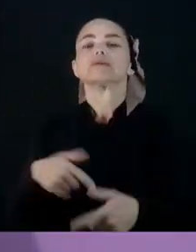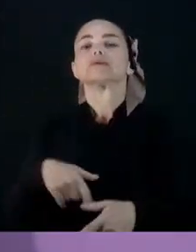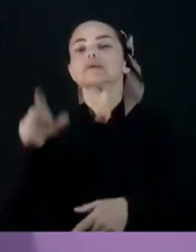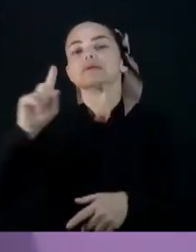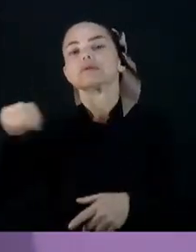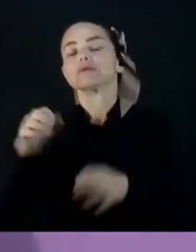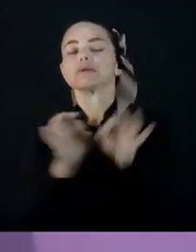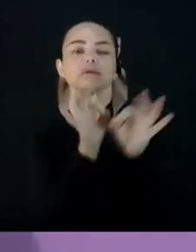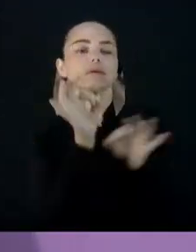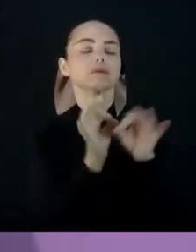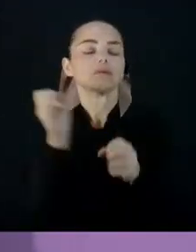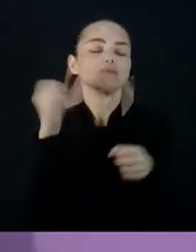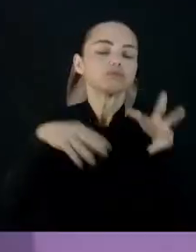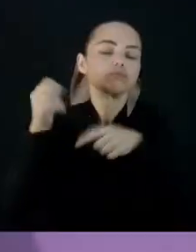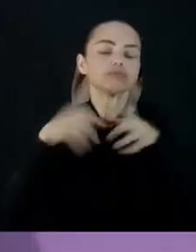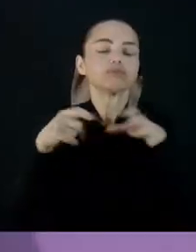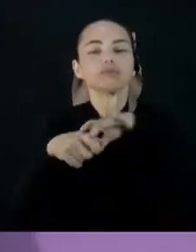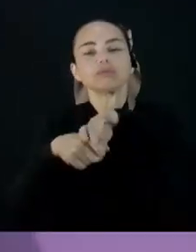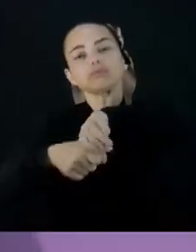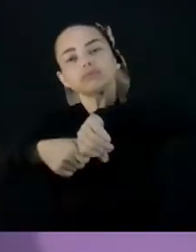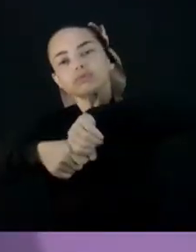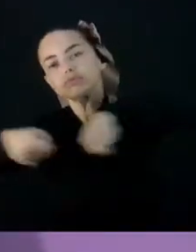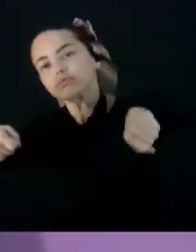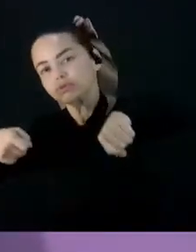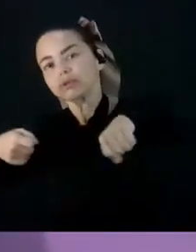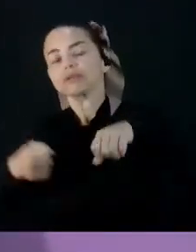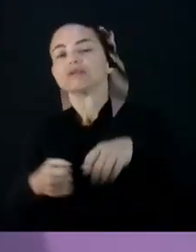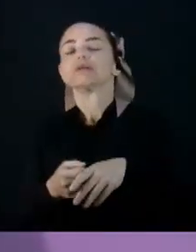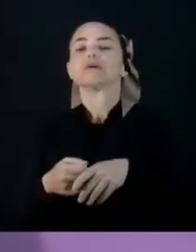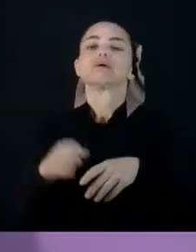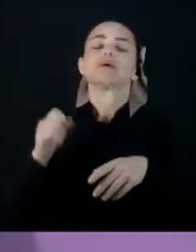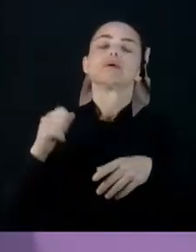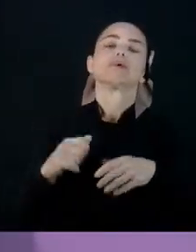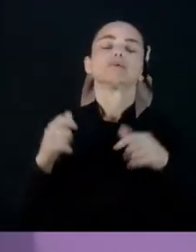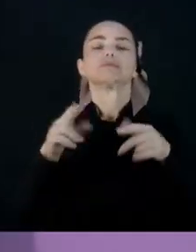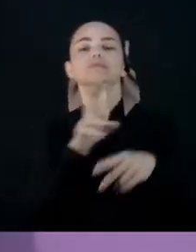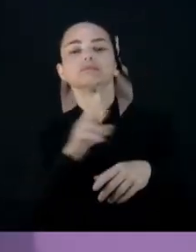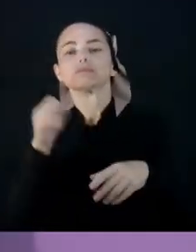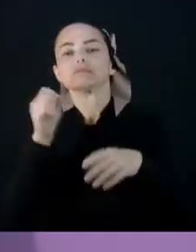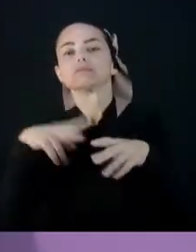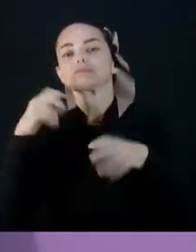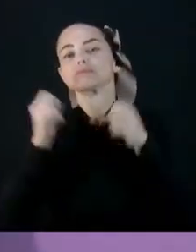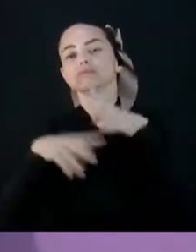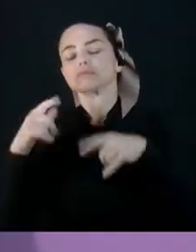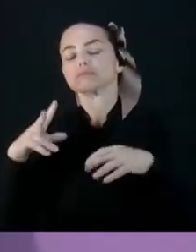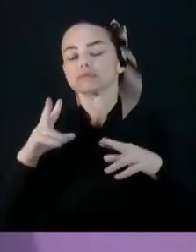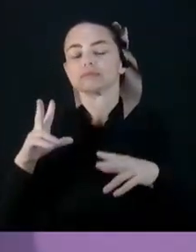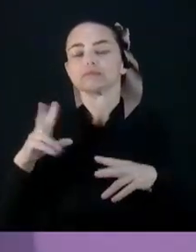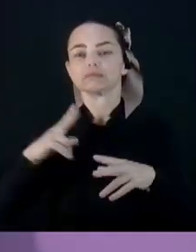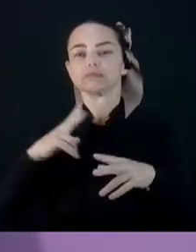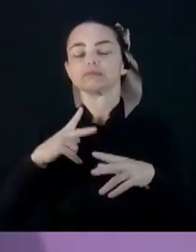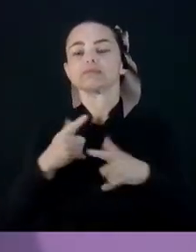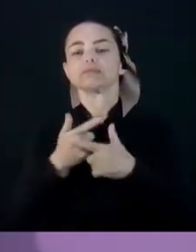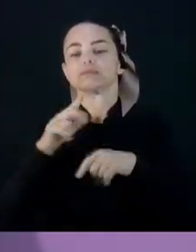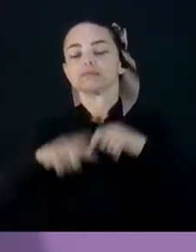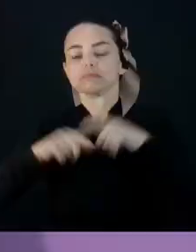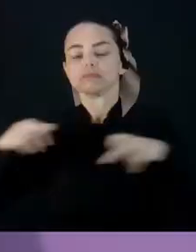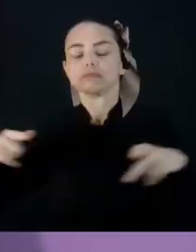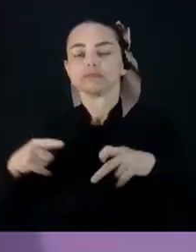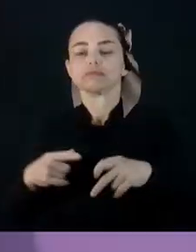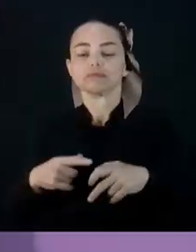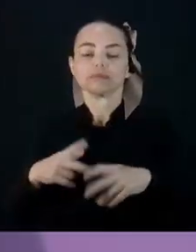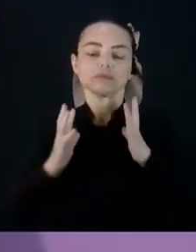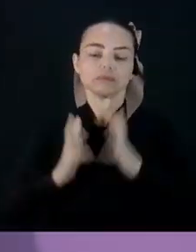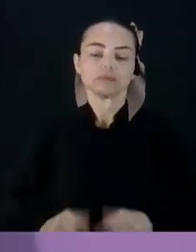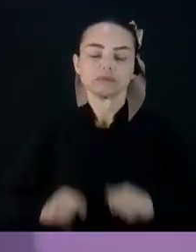organizarem, fazer a organização das malas, né? Colocar objetos pessoais, né? Objetos de higiene, as makes,